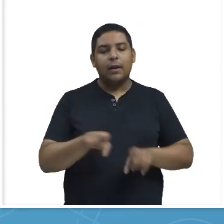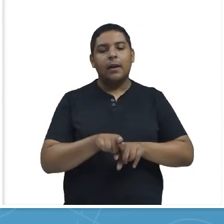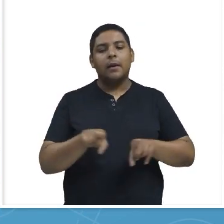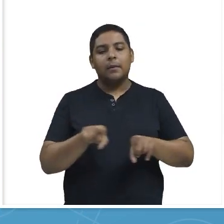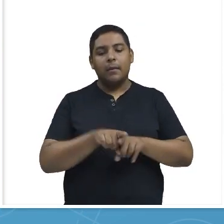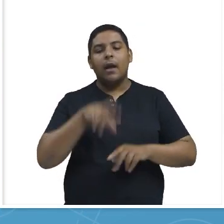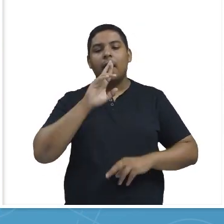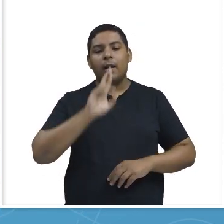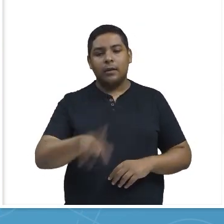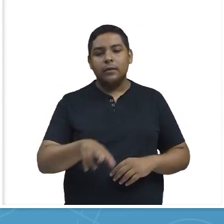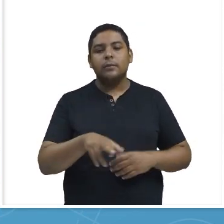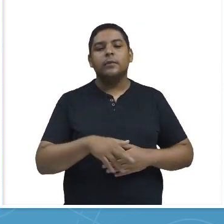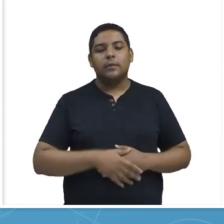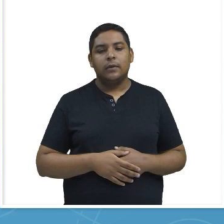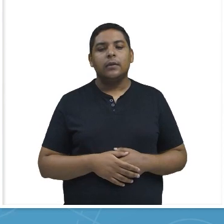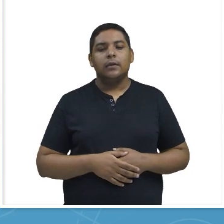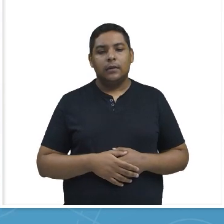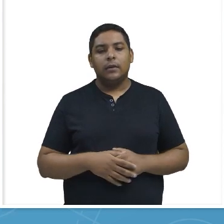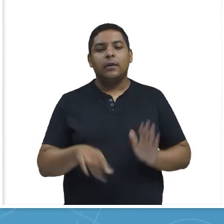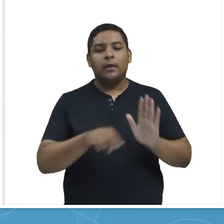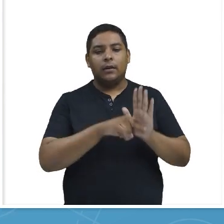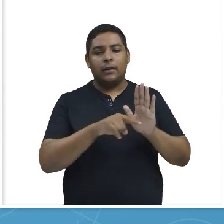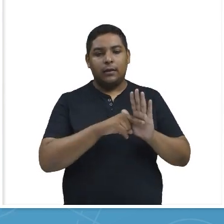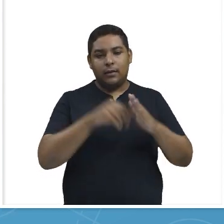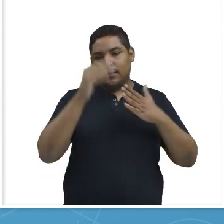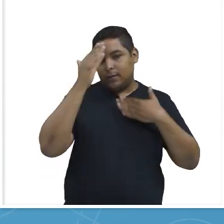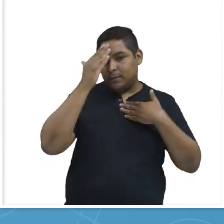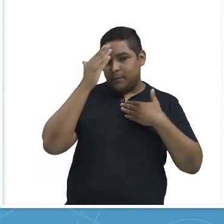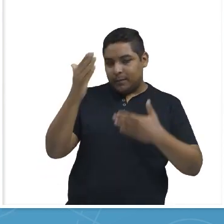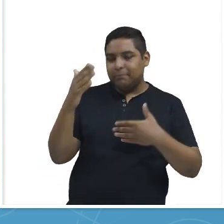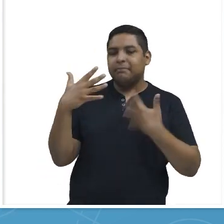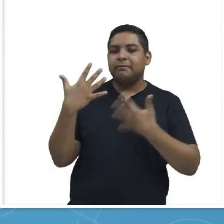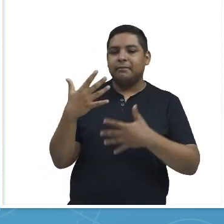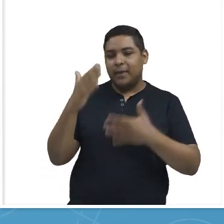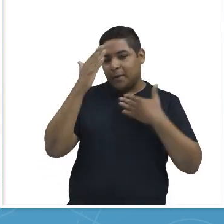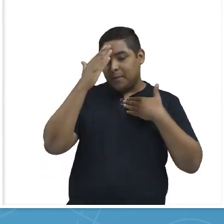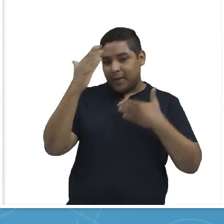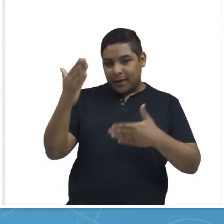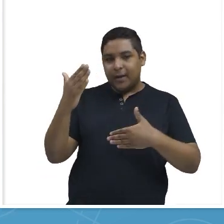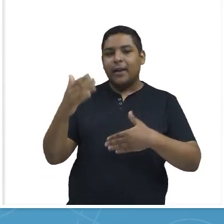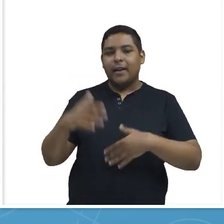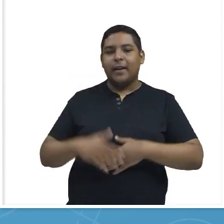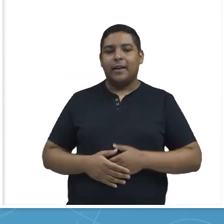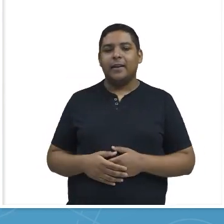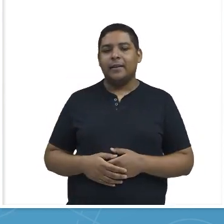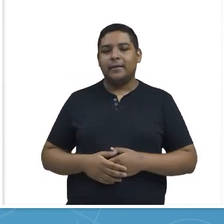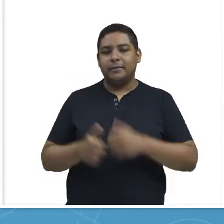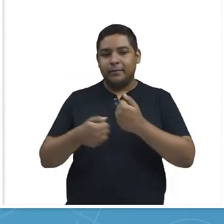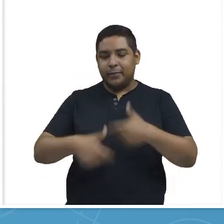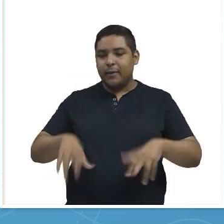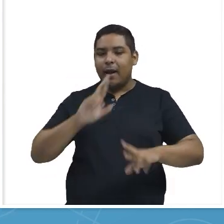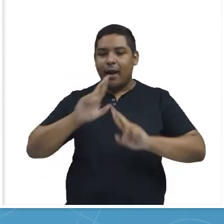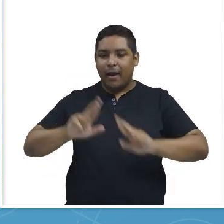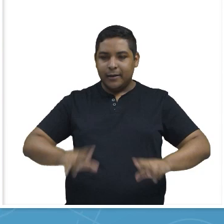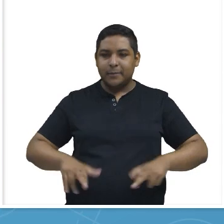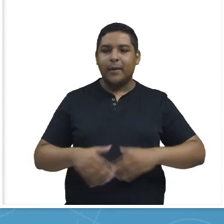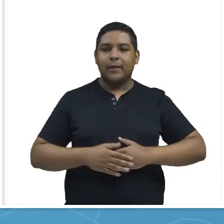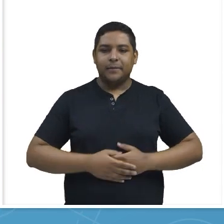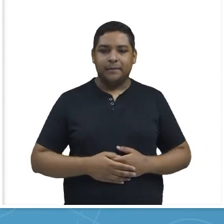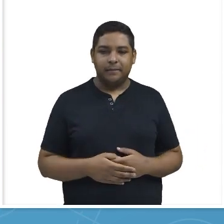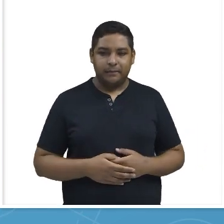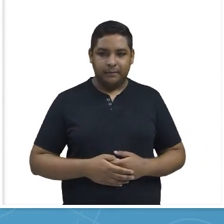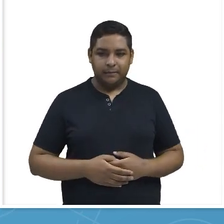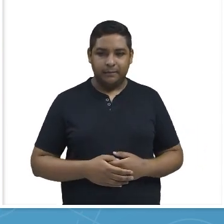respondeu também a letter A na forma negativa. Thank you so much. Obrigada pela participação. Quem mais